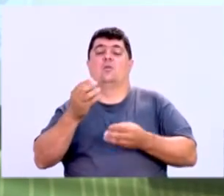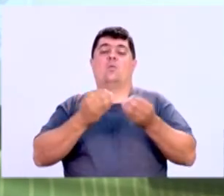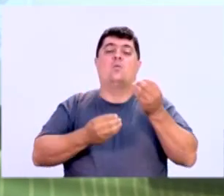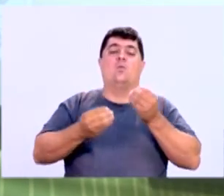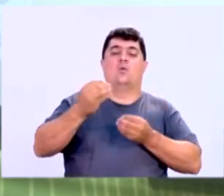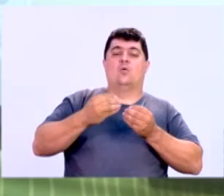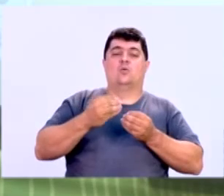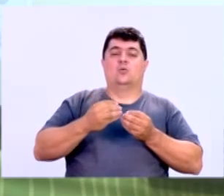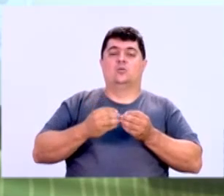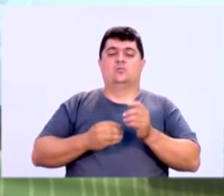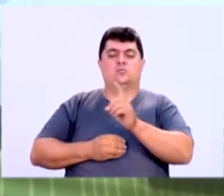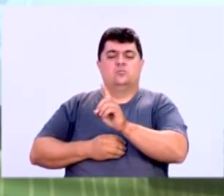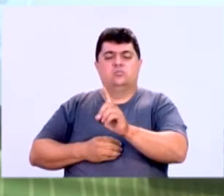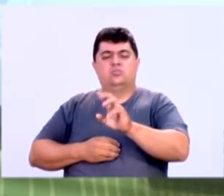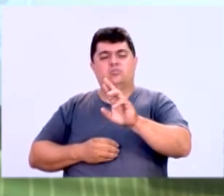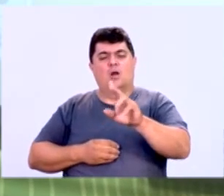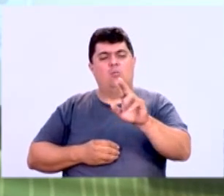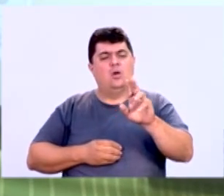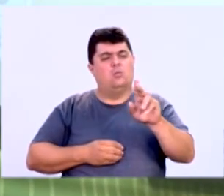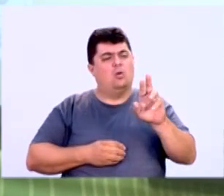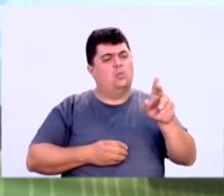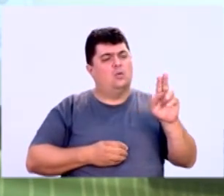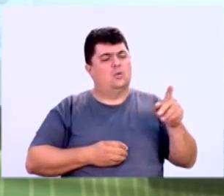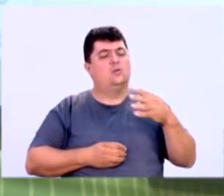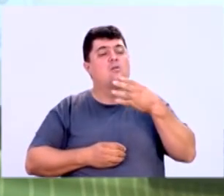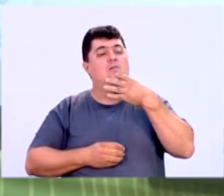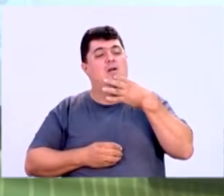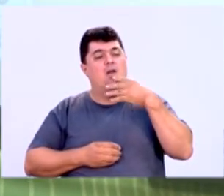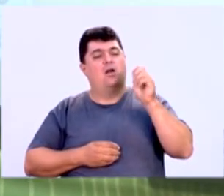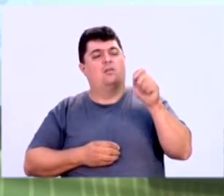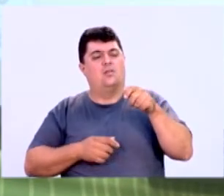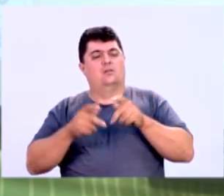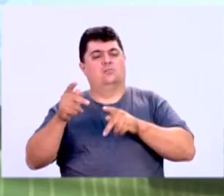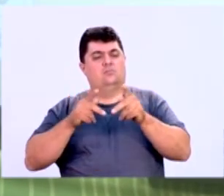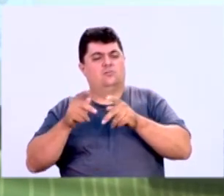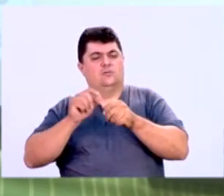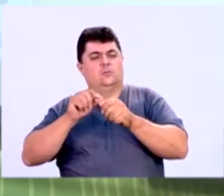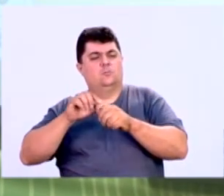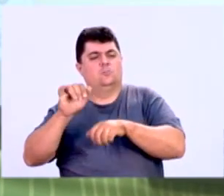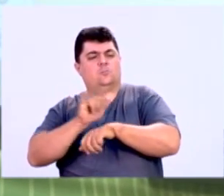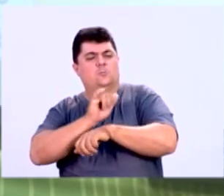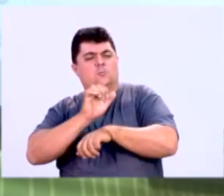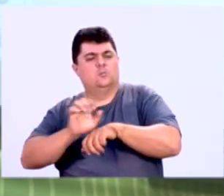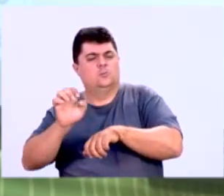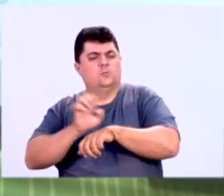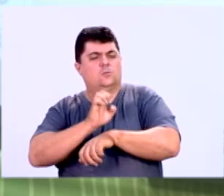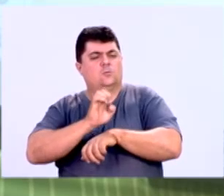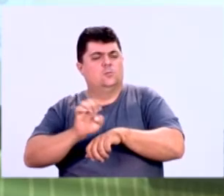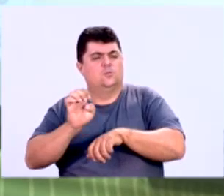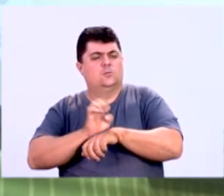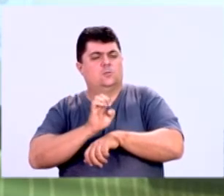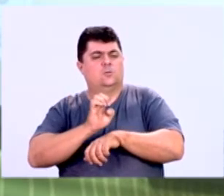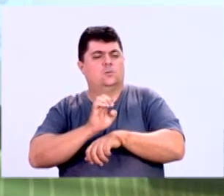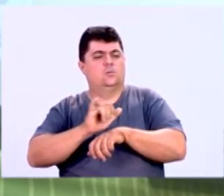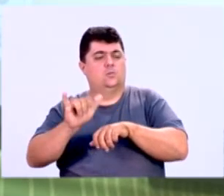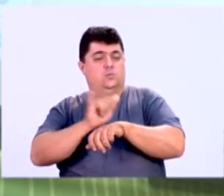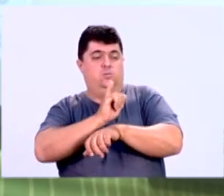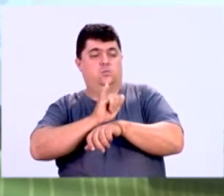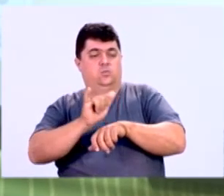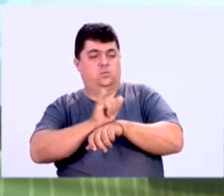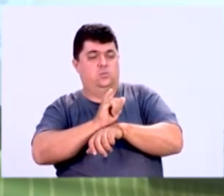EJA, onde a gente tem uma diversidade muito grande, cultural, social. Então, a gente tem